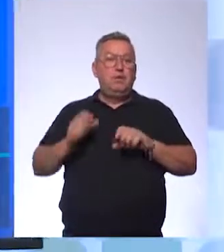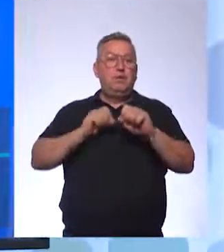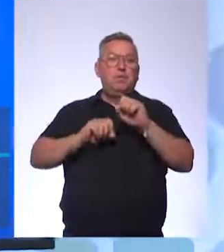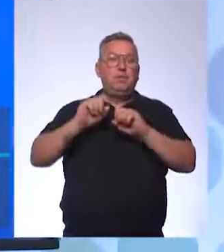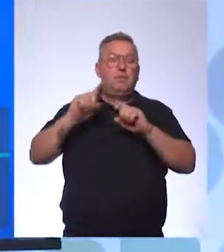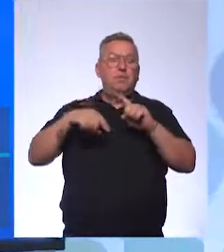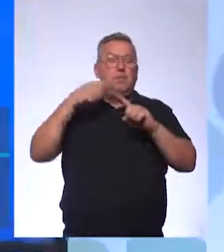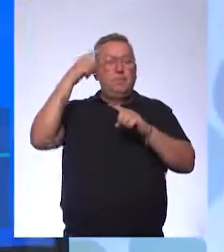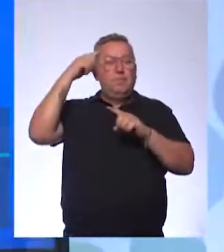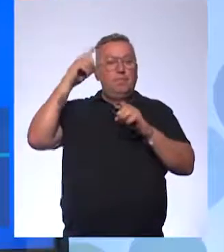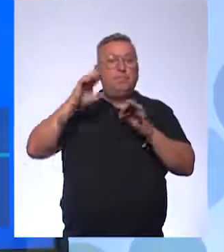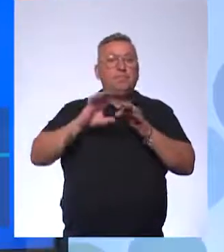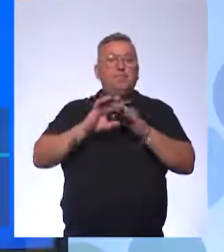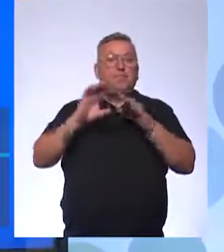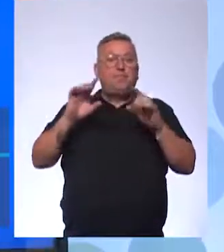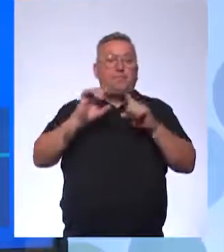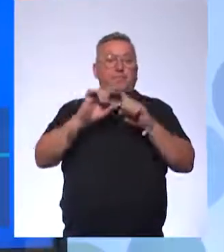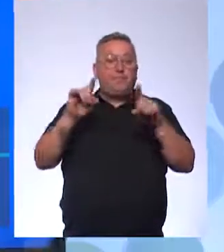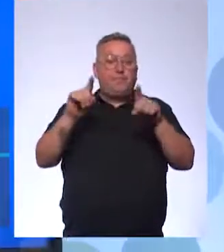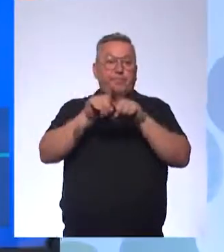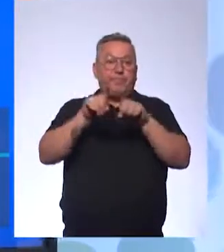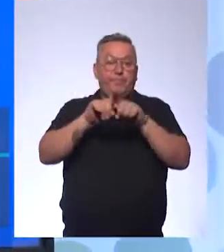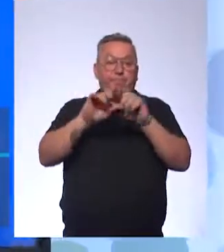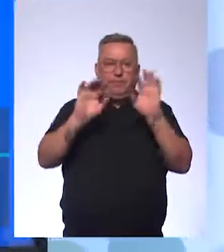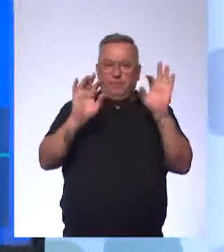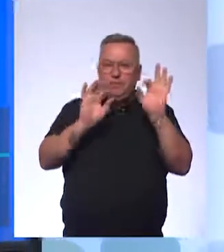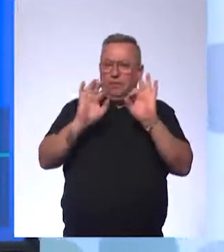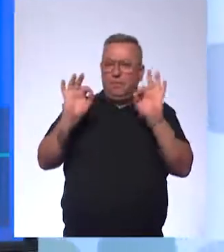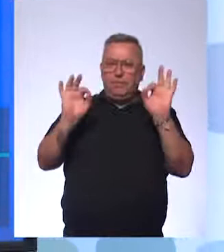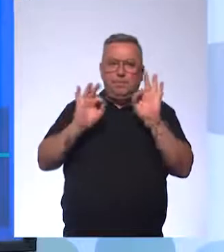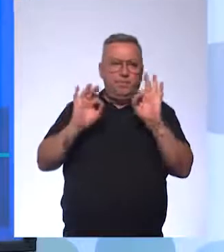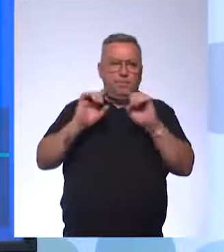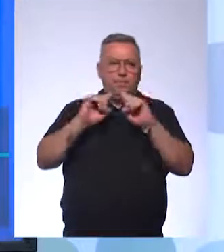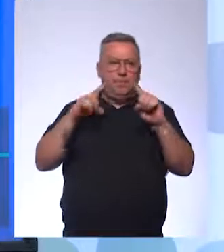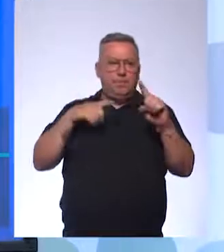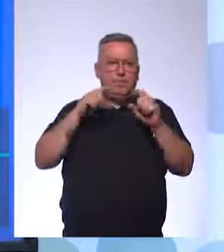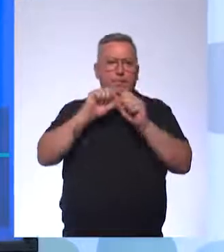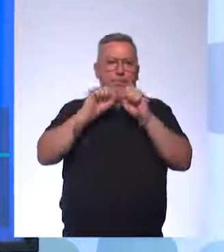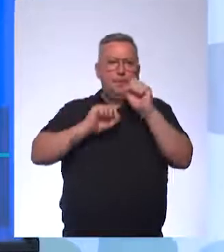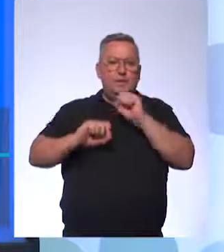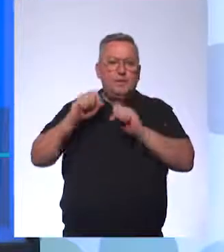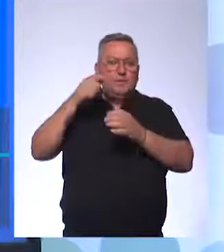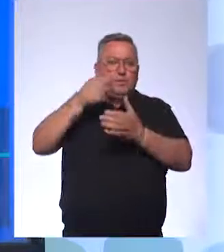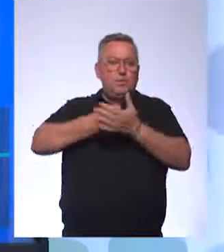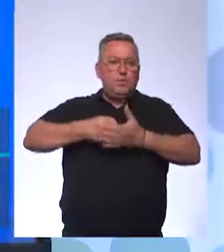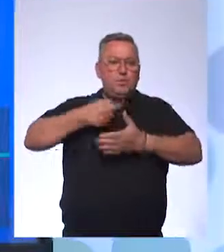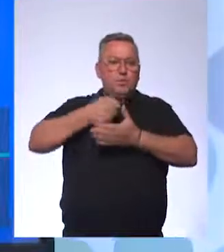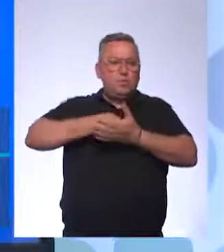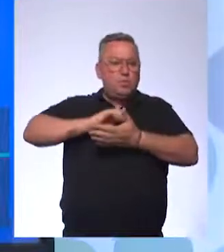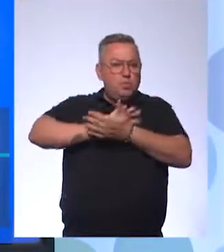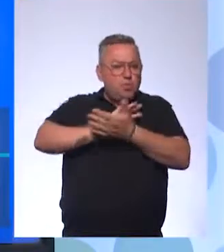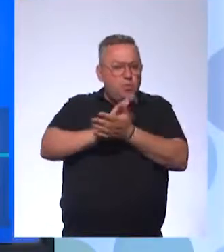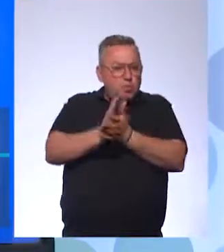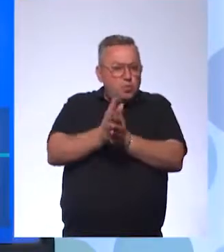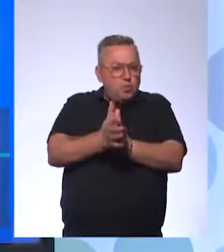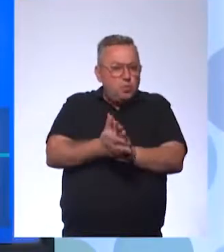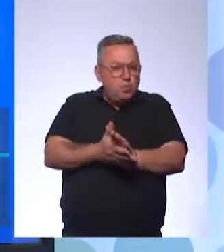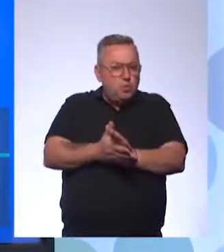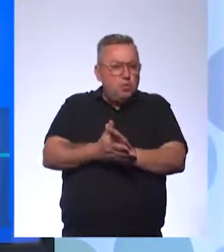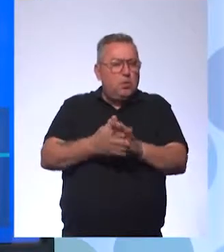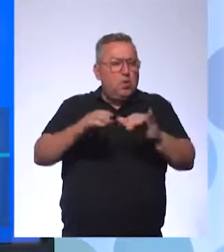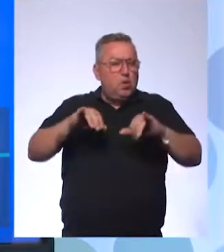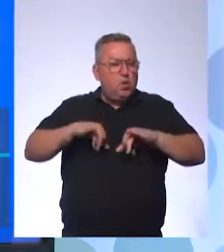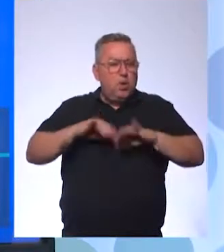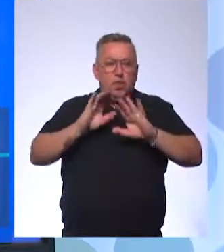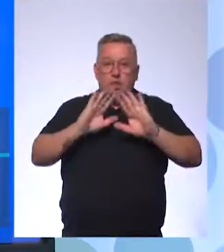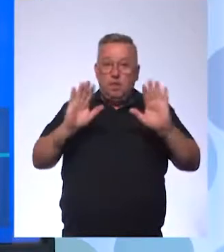da liberdade. Mas também que ninguém deve ser submetido à tortura, né? São direitos